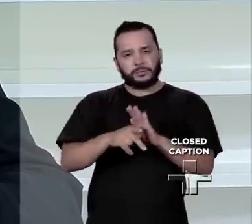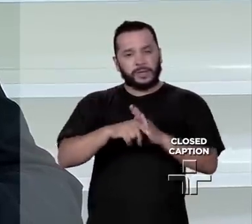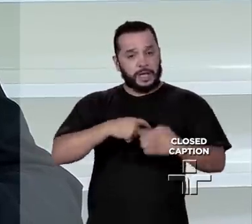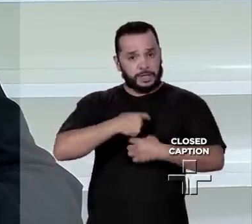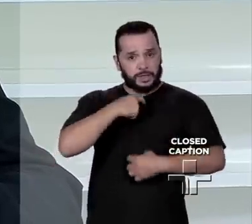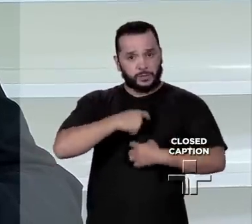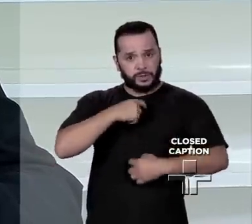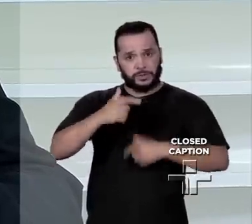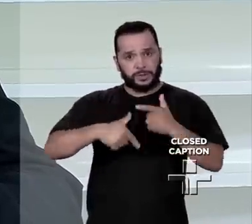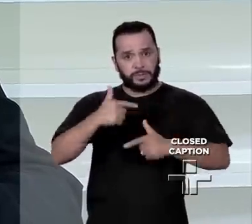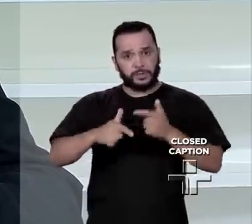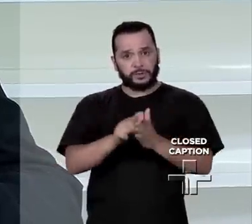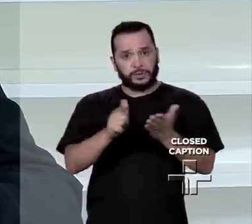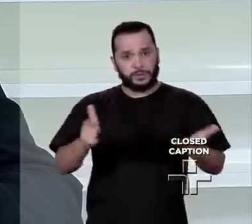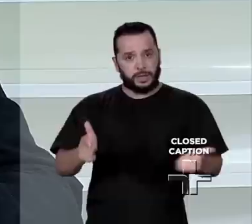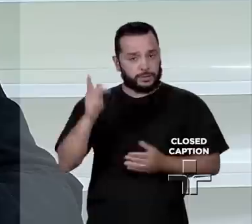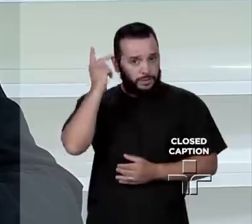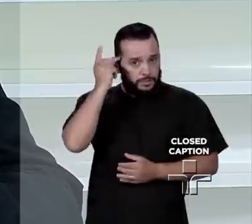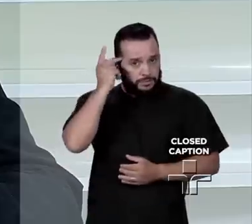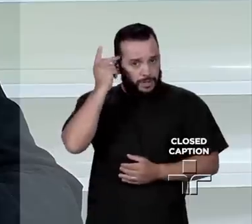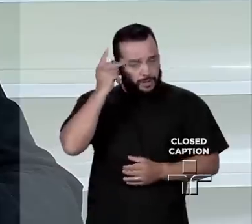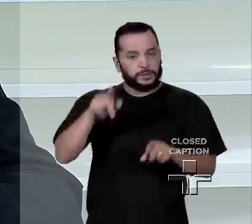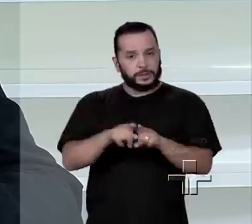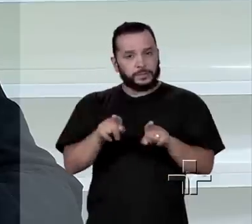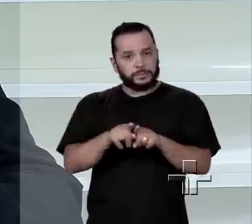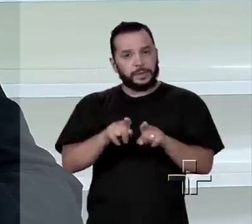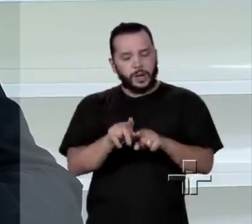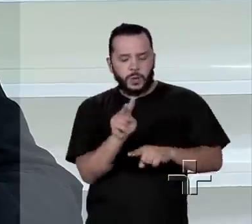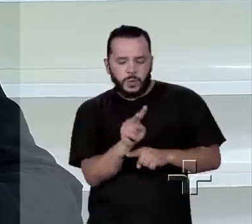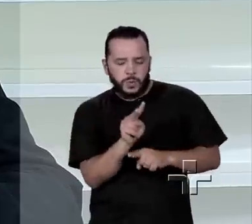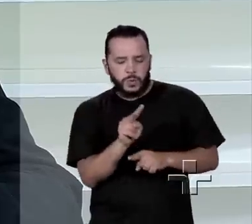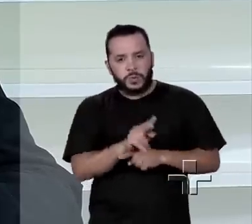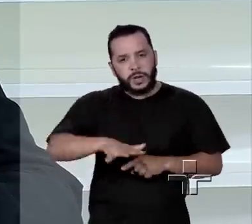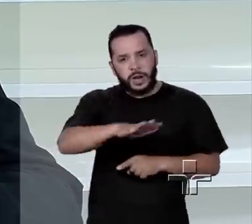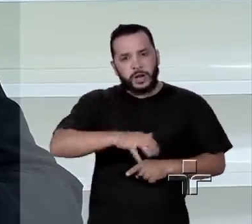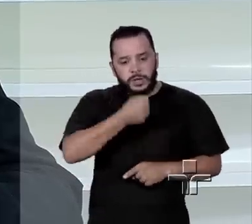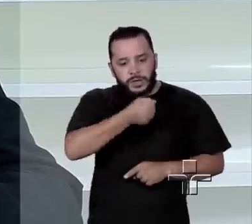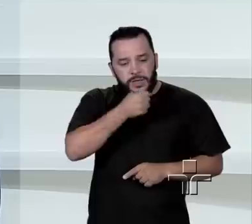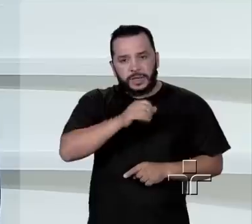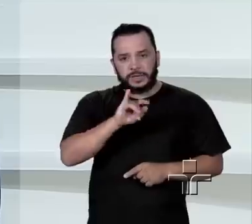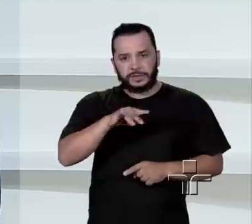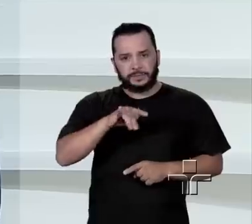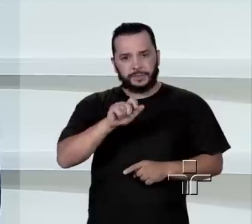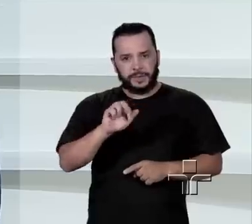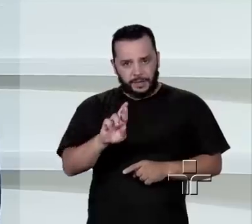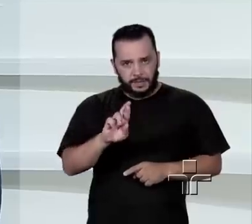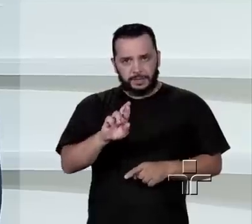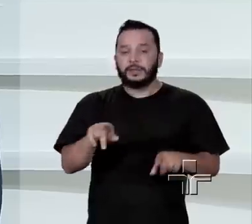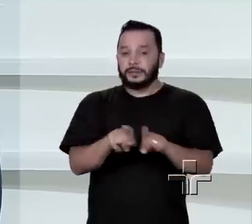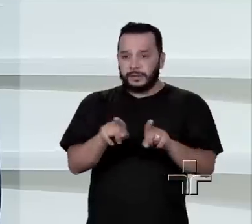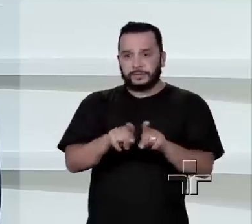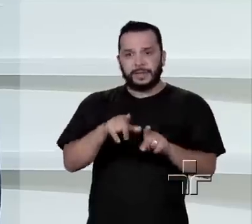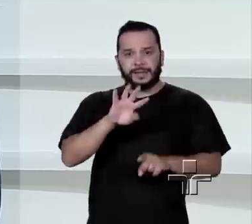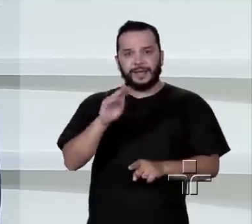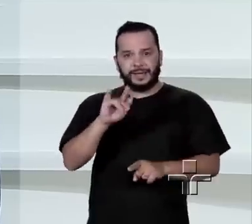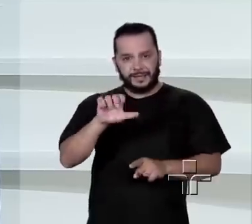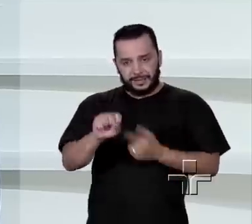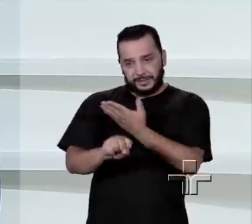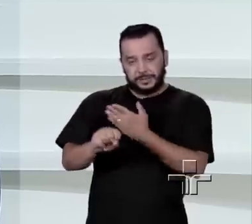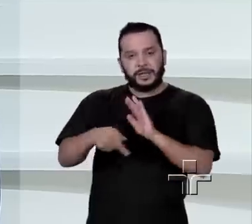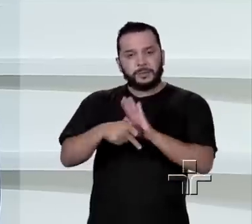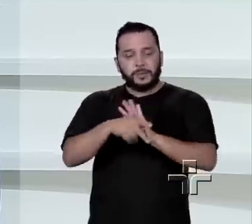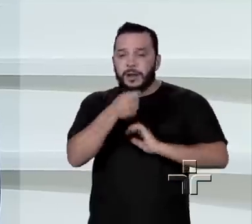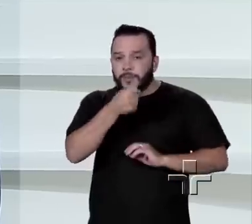do jornal Estado de São Paulo e coordenador de jornalismo do INSPER. Thaís Bilenque, repórter de política